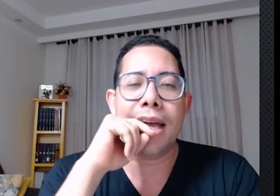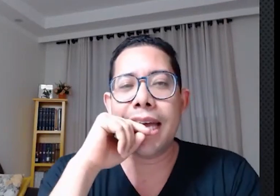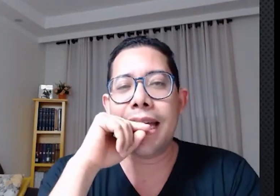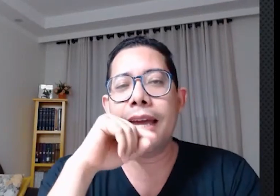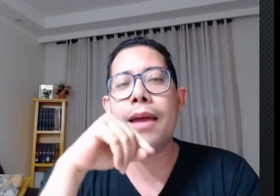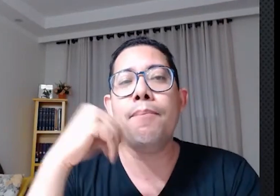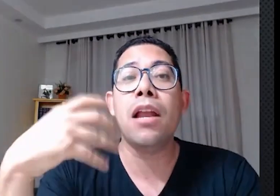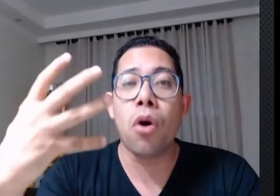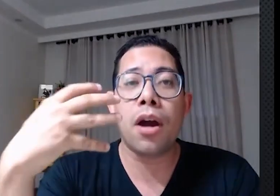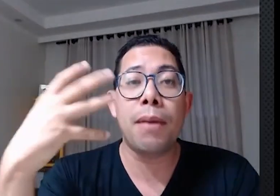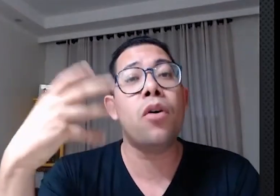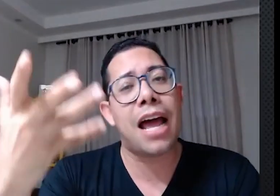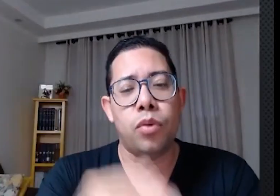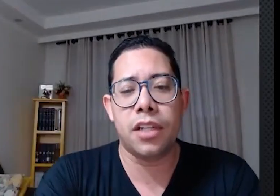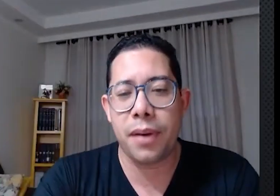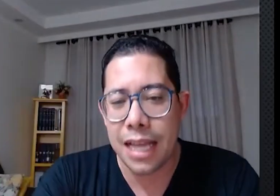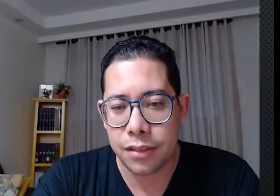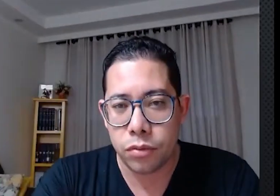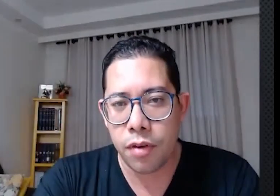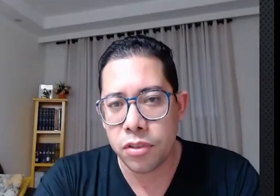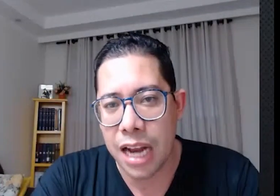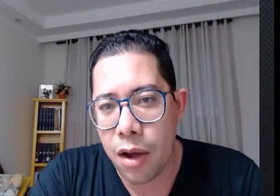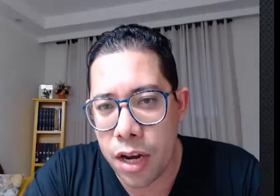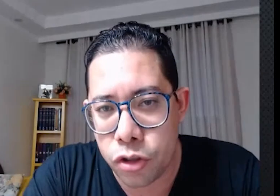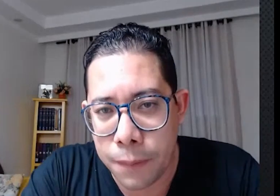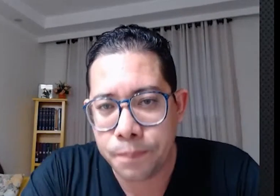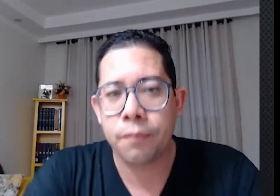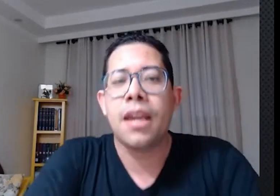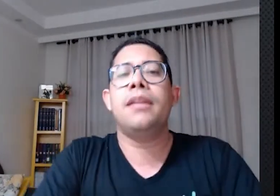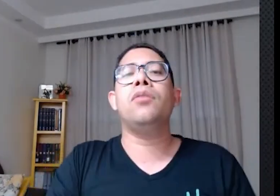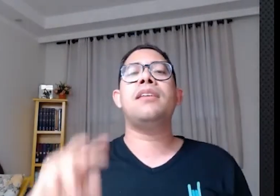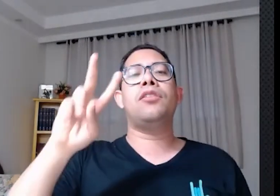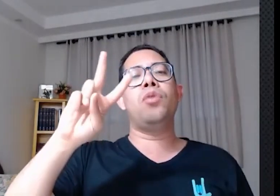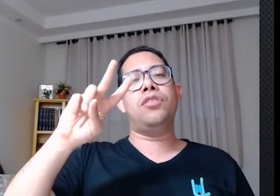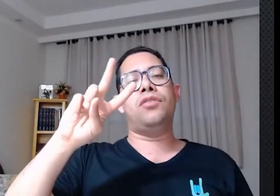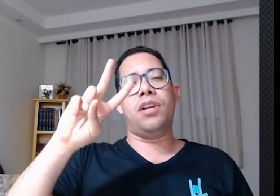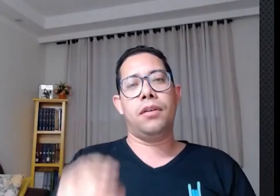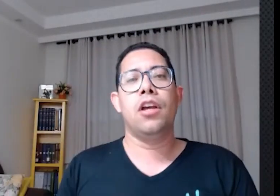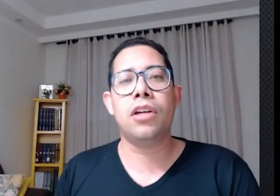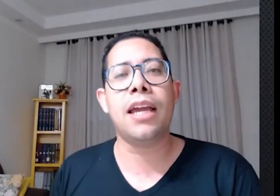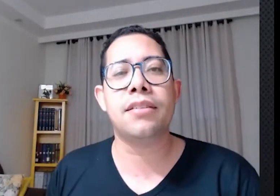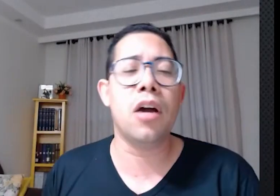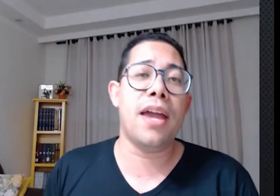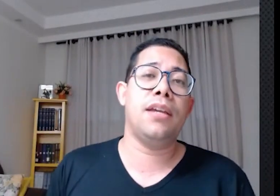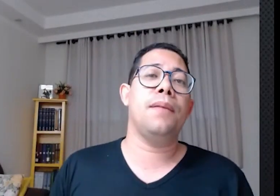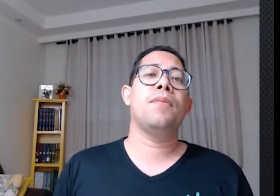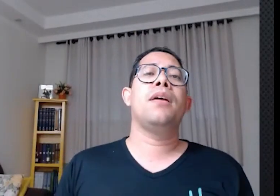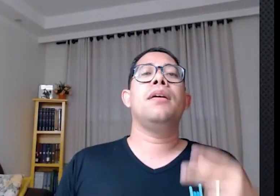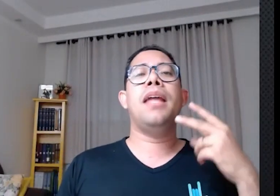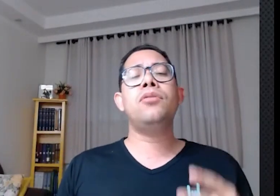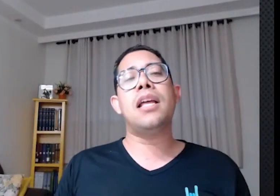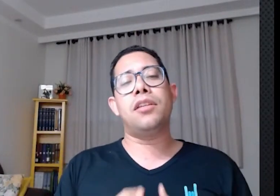para melhorar a sua interpretação. Então vamos lá, olha só. Então tem essas 2 divisões. Só que a questão é